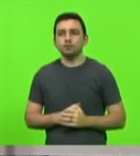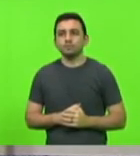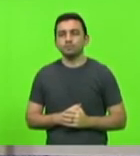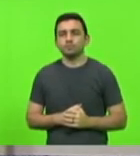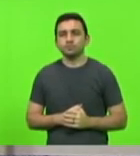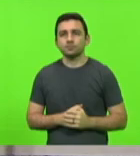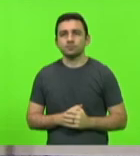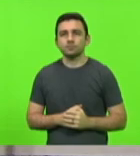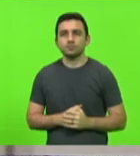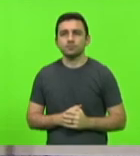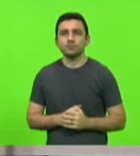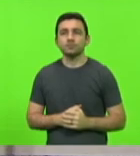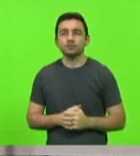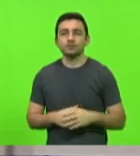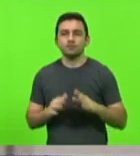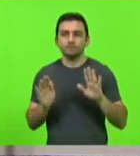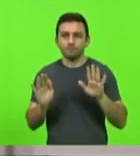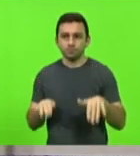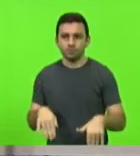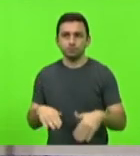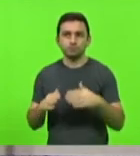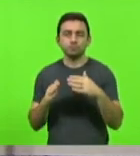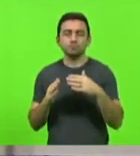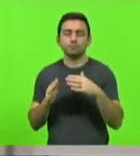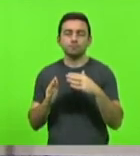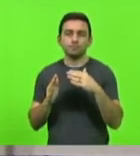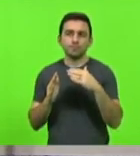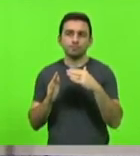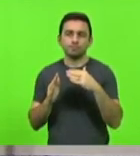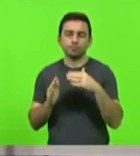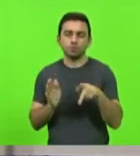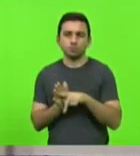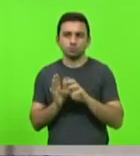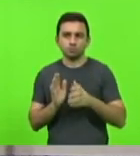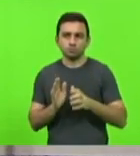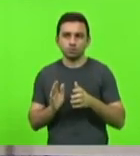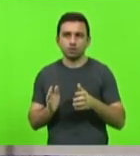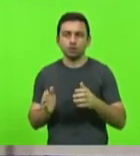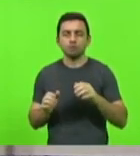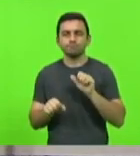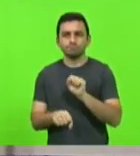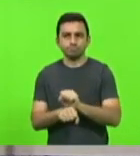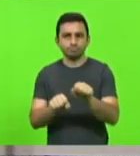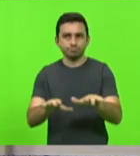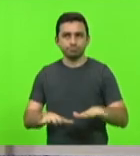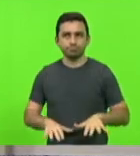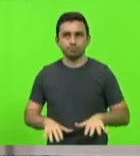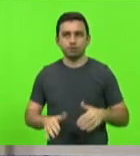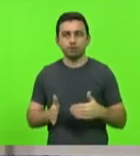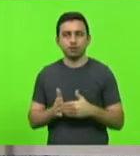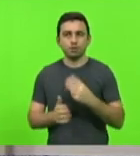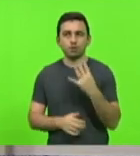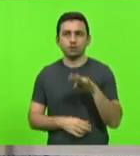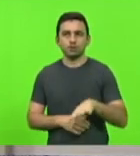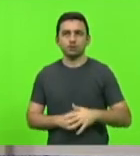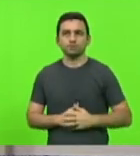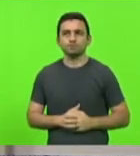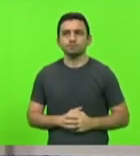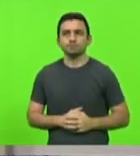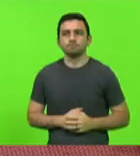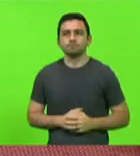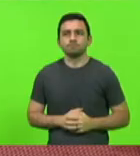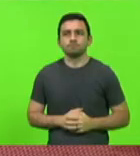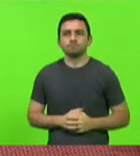Finalizando o horário dos partidos políticos, esta presidência suspende a sessão até às 16 horas. Está suspensa a sessão.